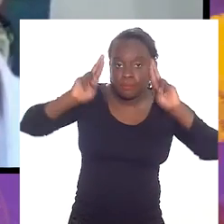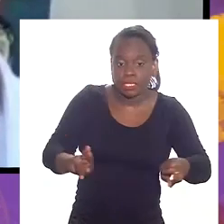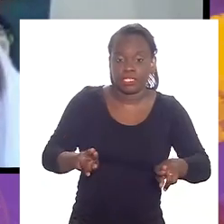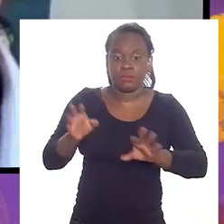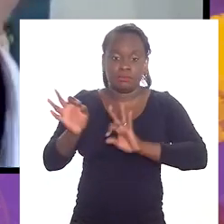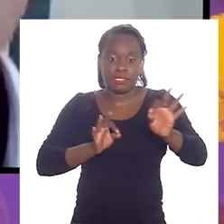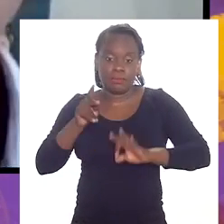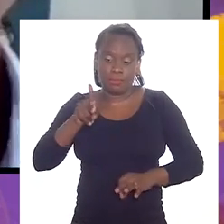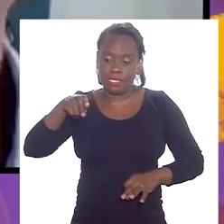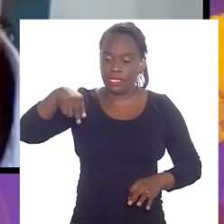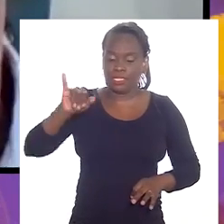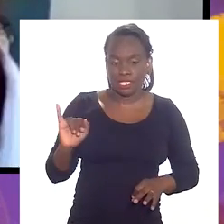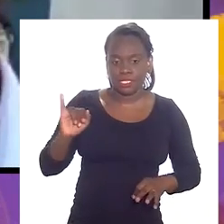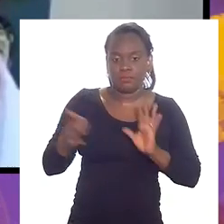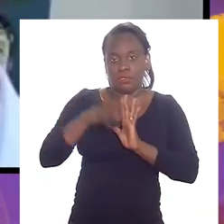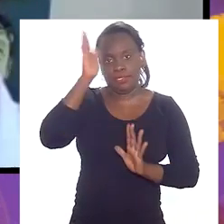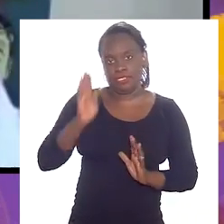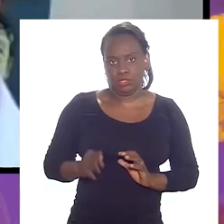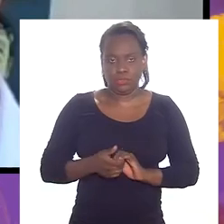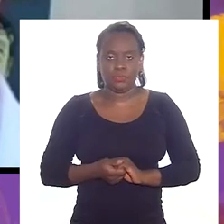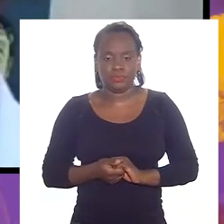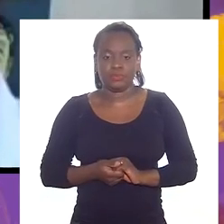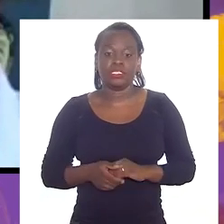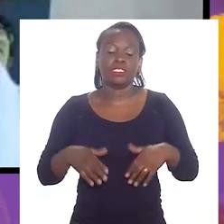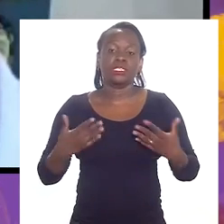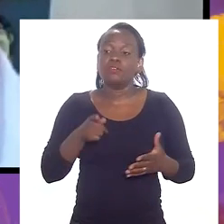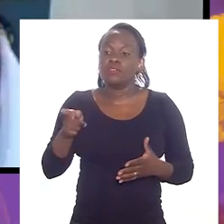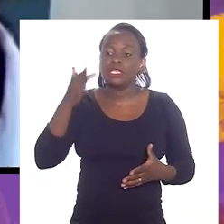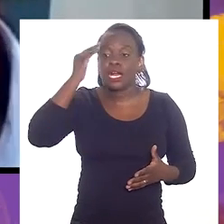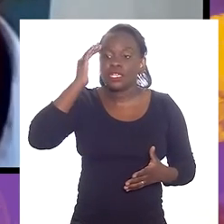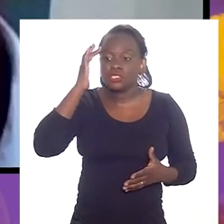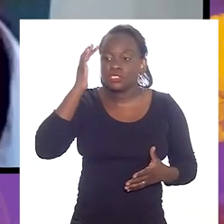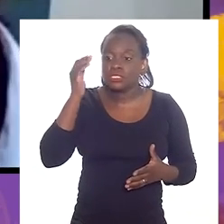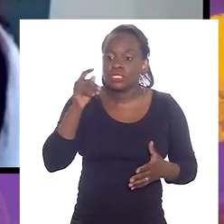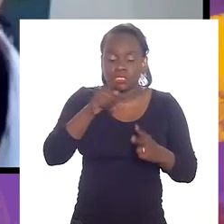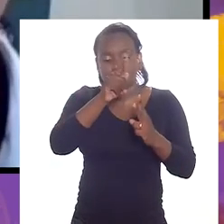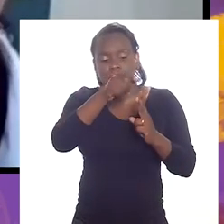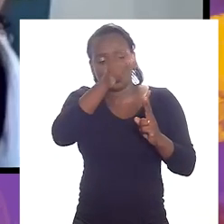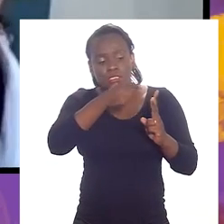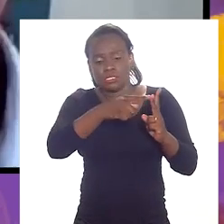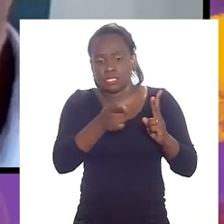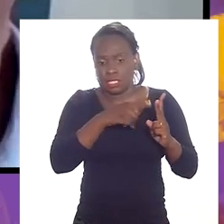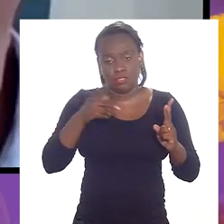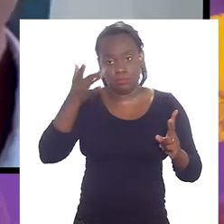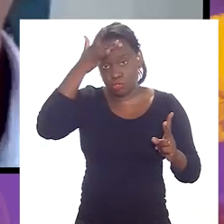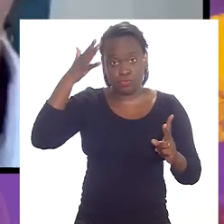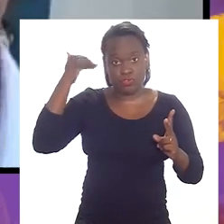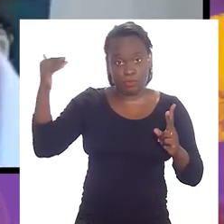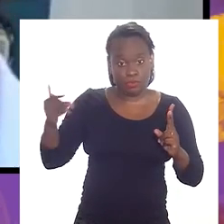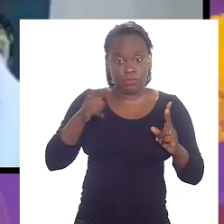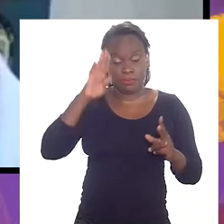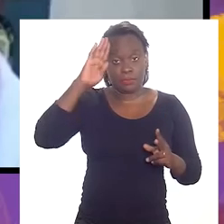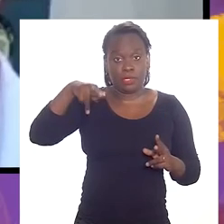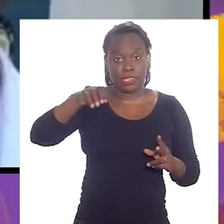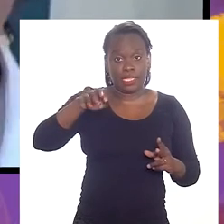respeitar o plano de imunização no nosso país é como é que você encara essas duas figuras que são figuras públicas